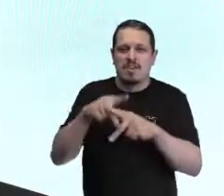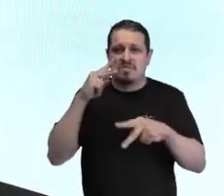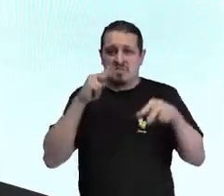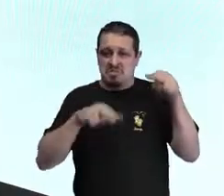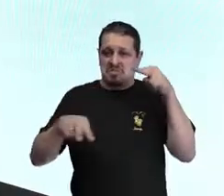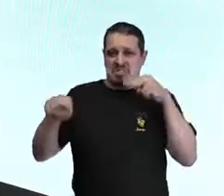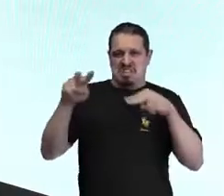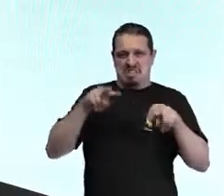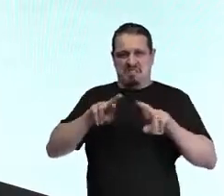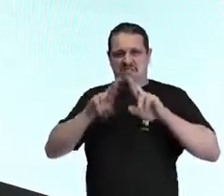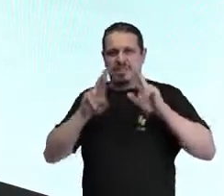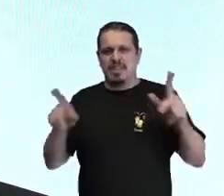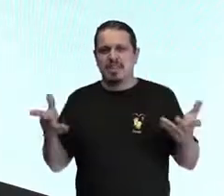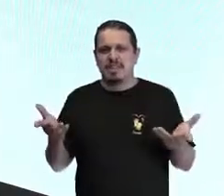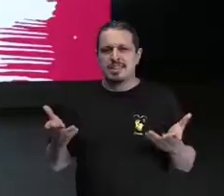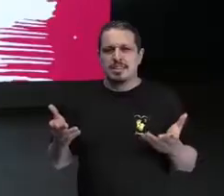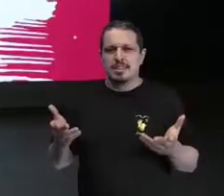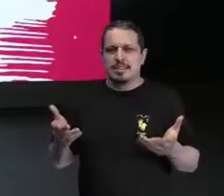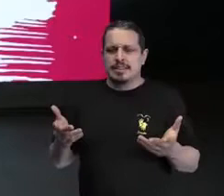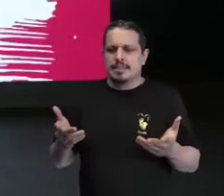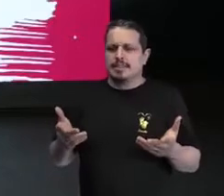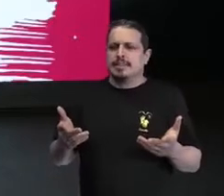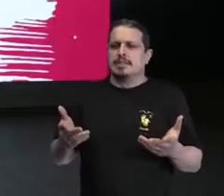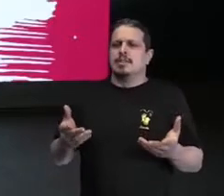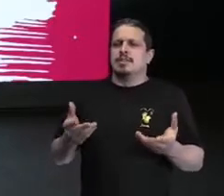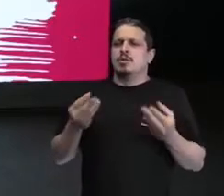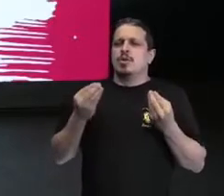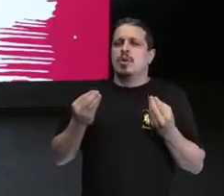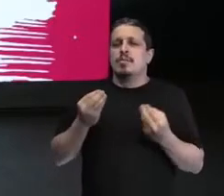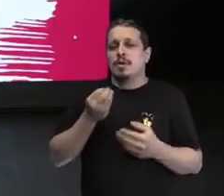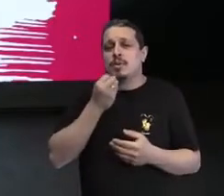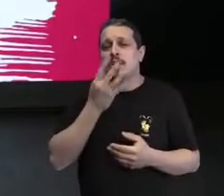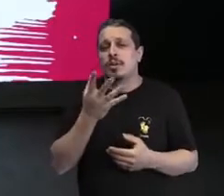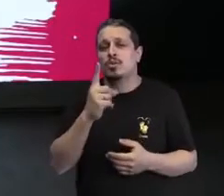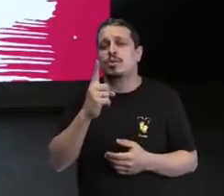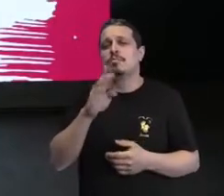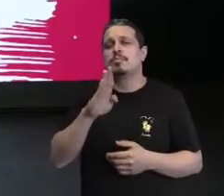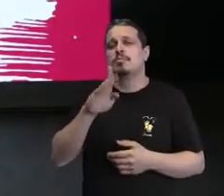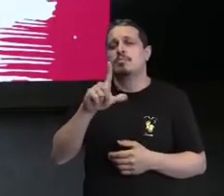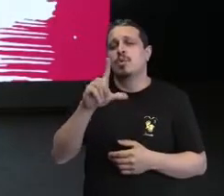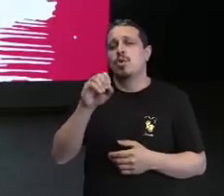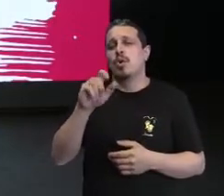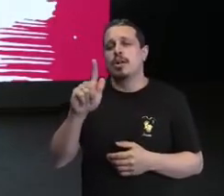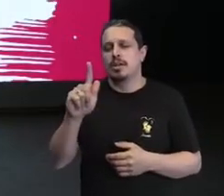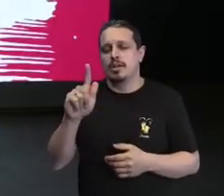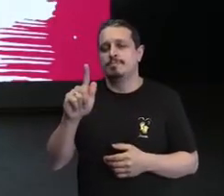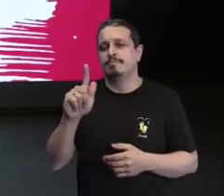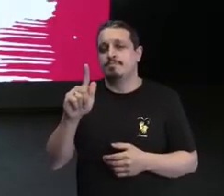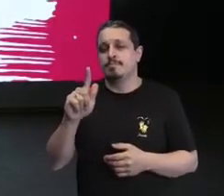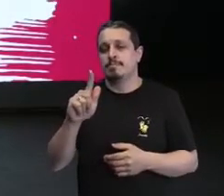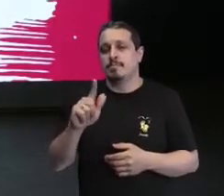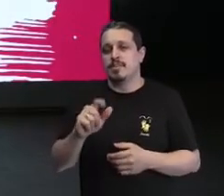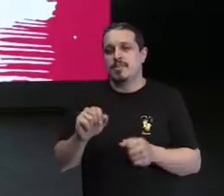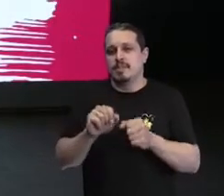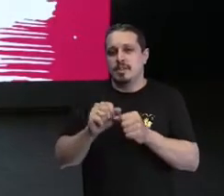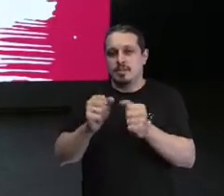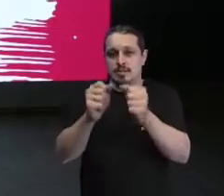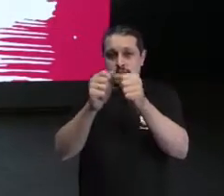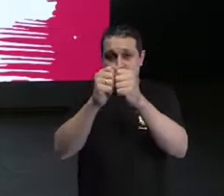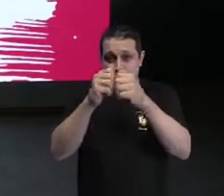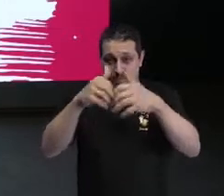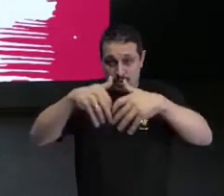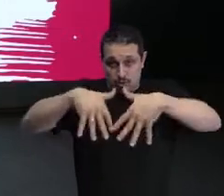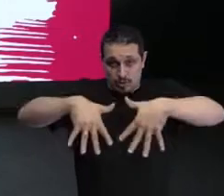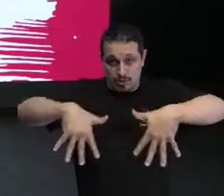situações. E como eu contei para vocês, o blog ao longo dos anos foi se transformando numa grande rede de apoio. E eu fui